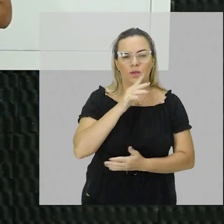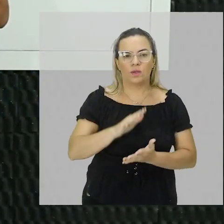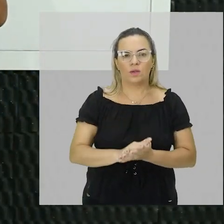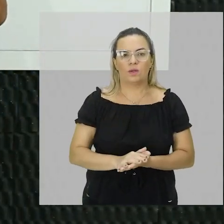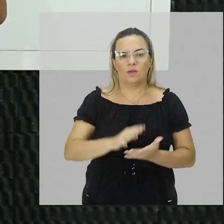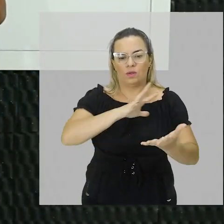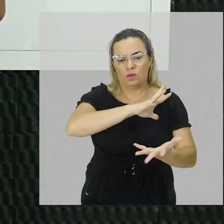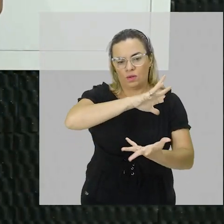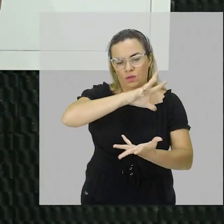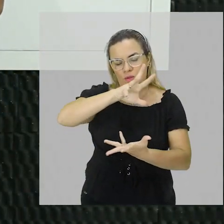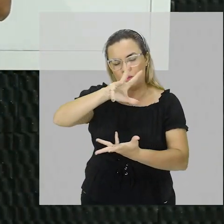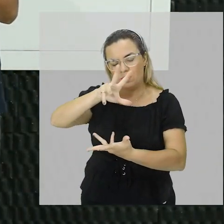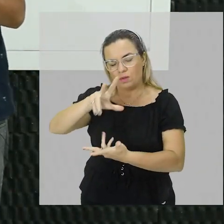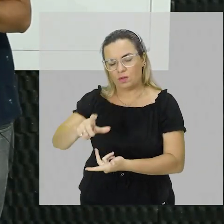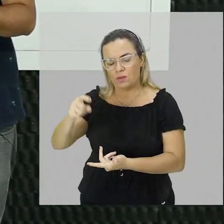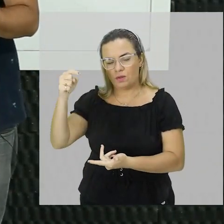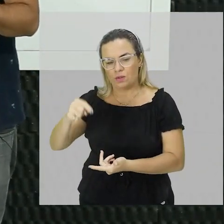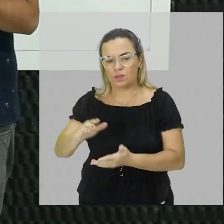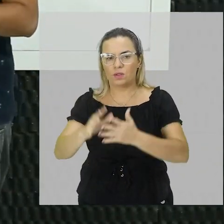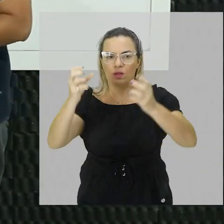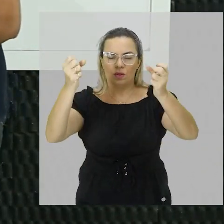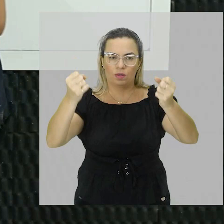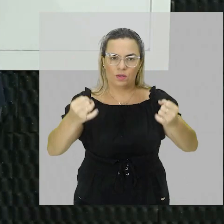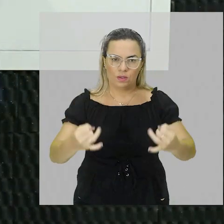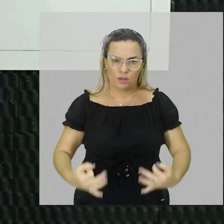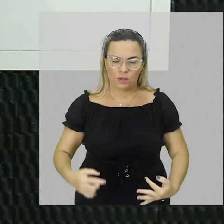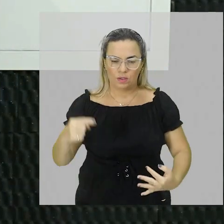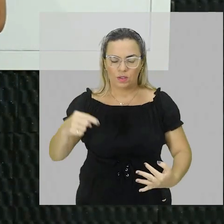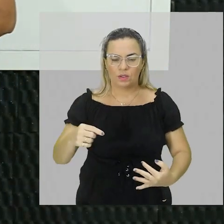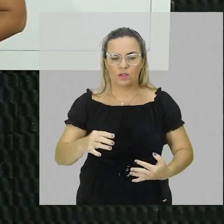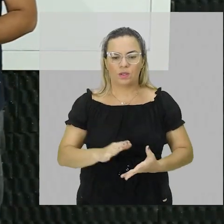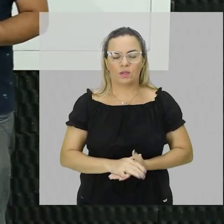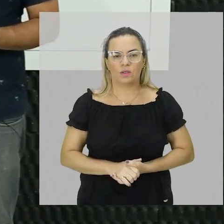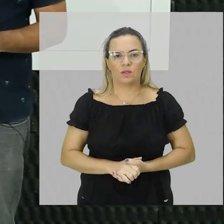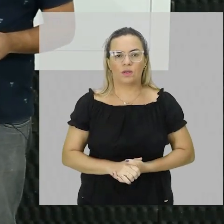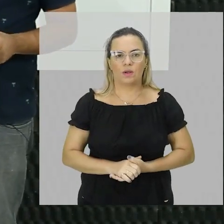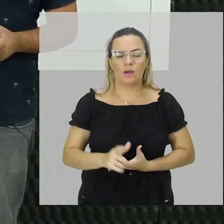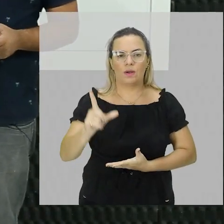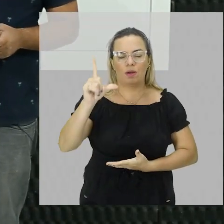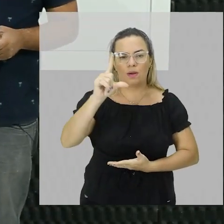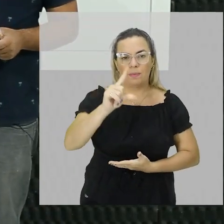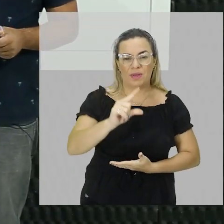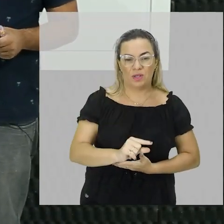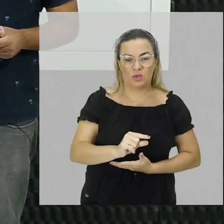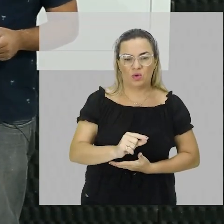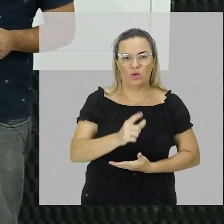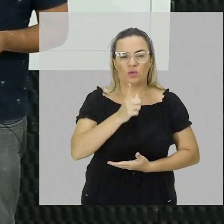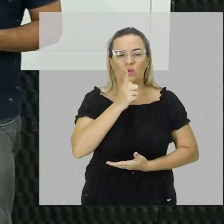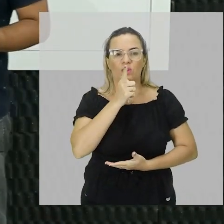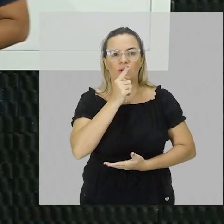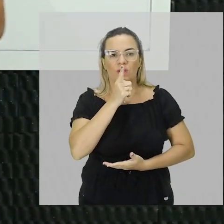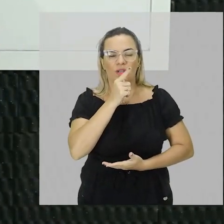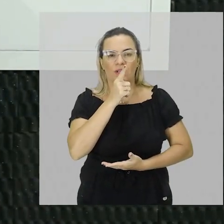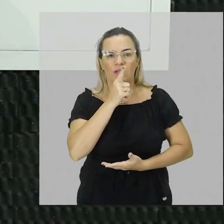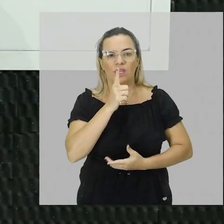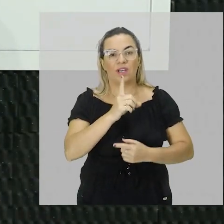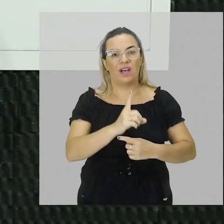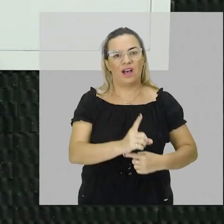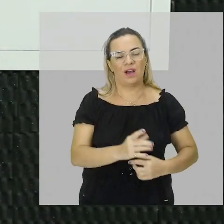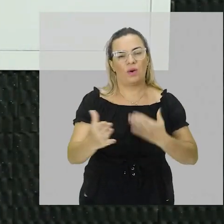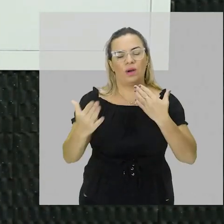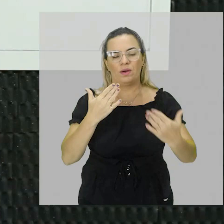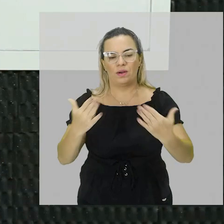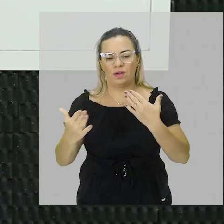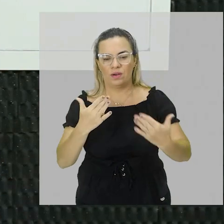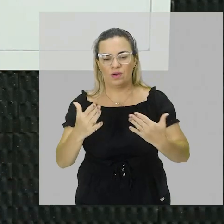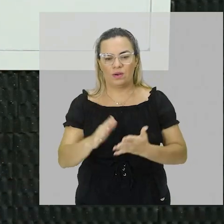planeta que ele está falando tem que ter uma densidade menor do que a da água. E se a gente olhar na tabela,